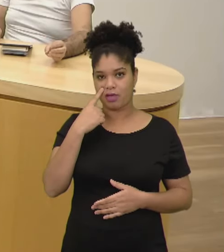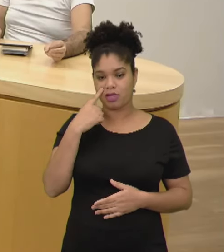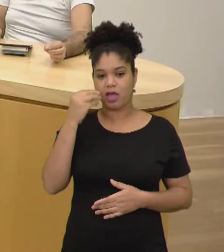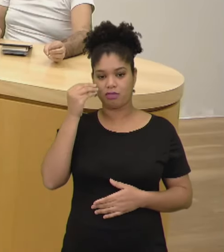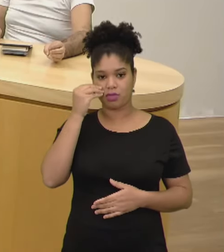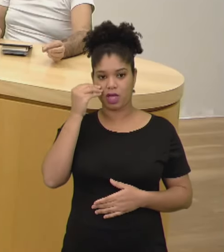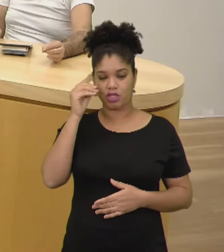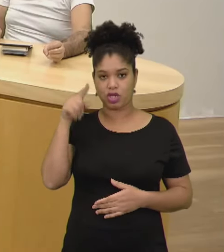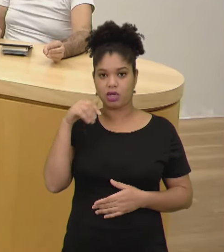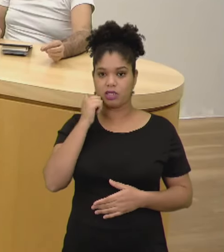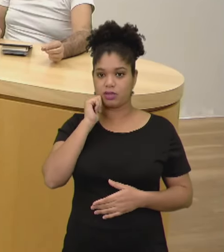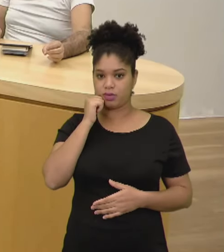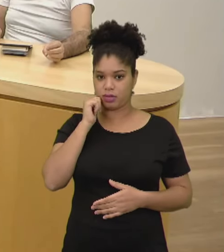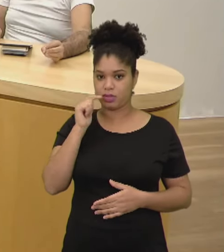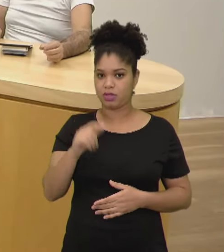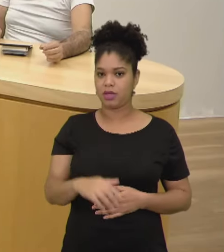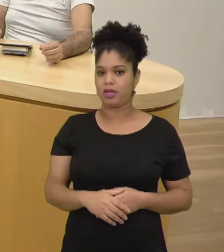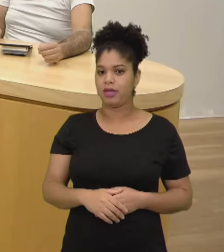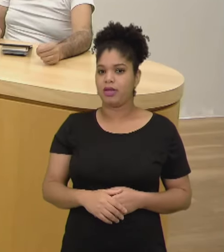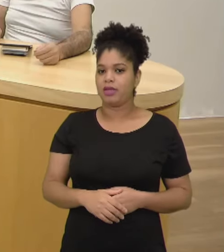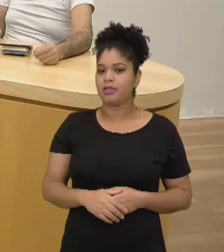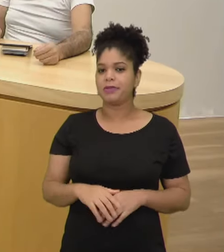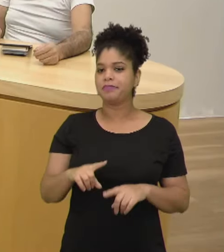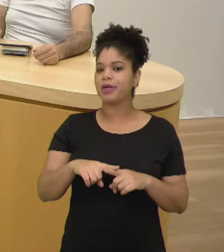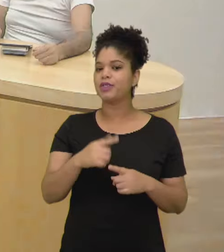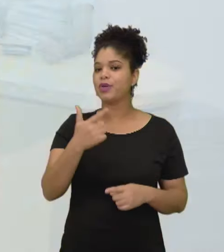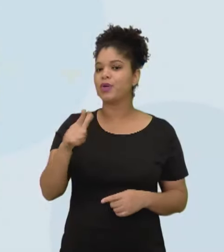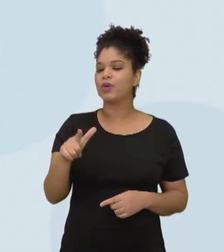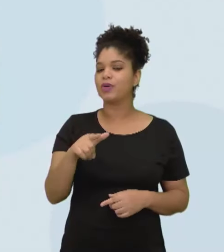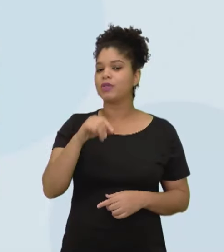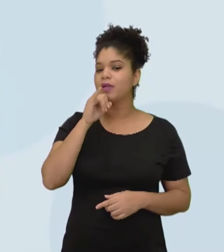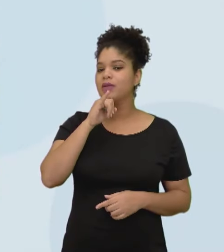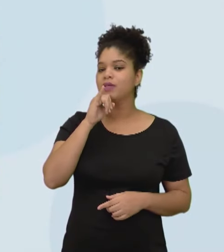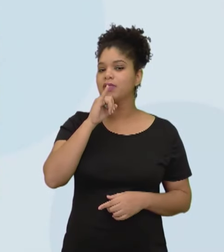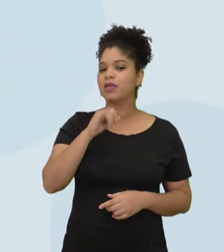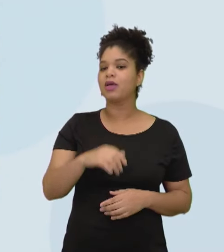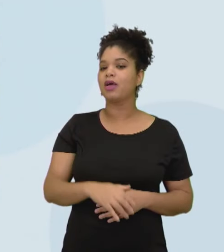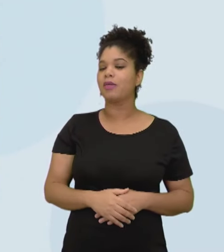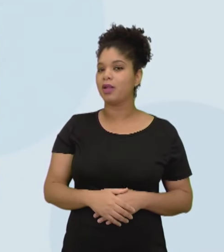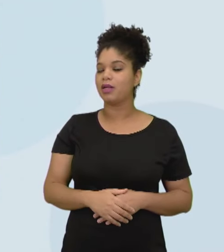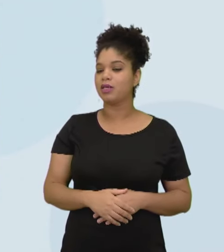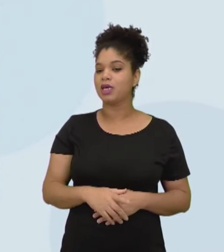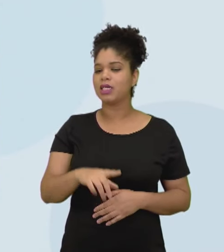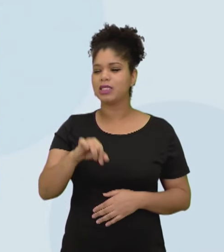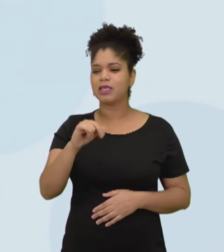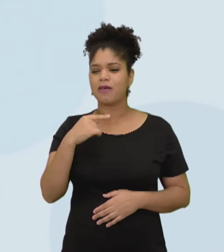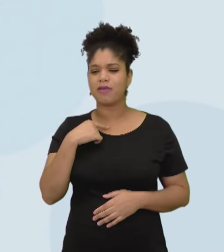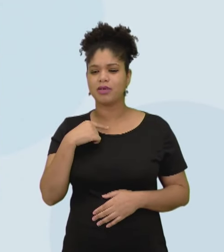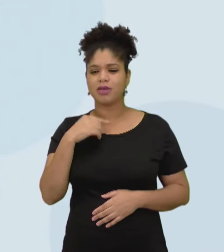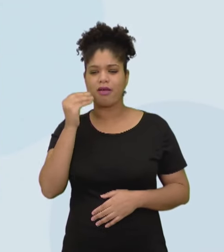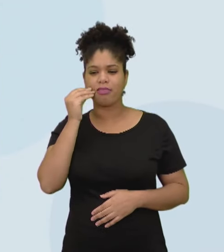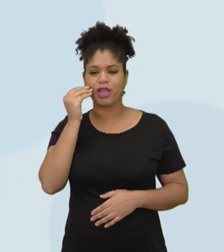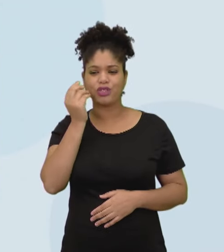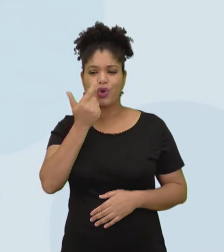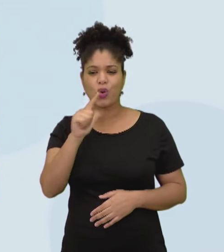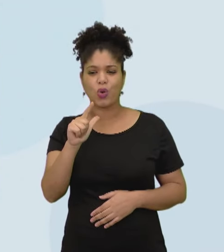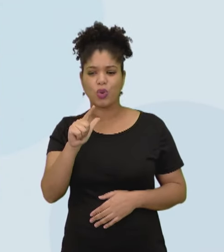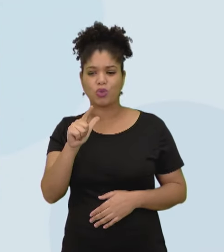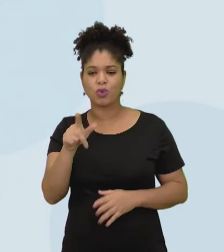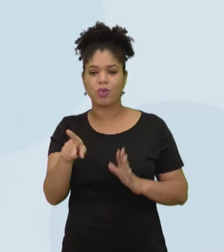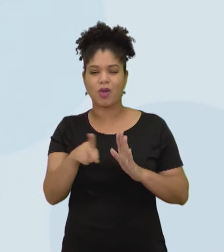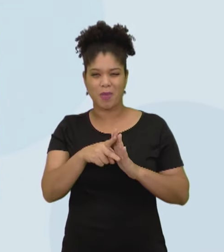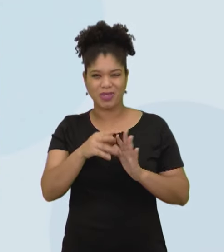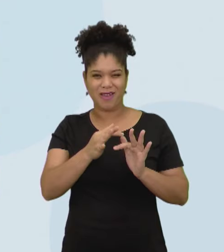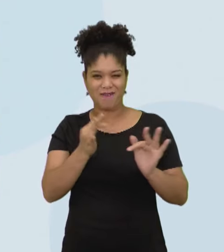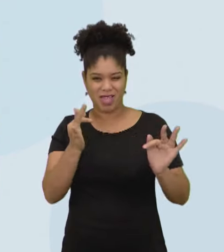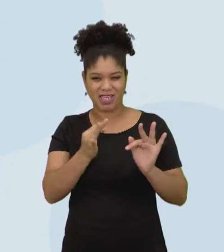científico aqui. Mas, por exemplo, vamos pegar aqui, ó. Se eu for fazer esse teste dentro de um modelo físico,